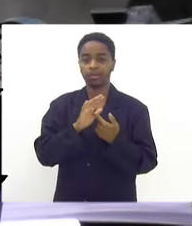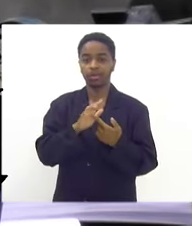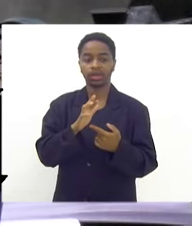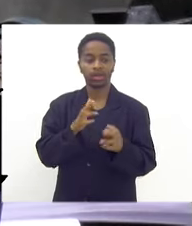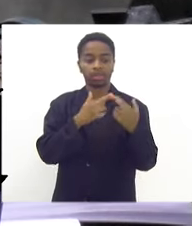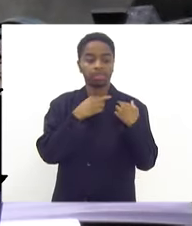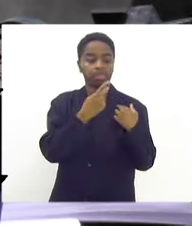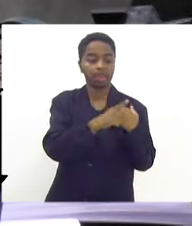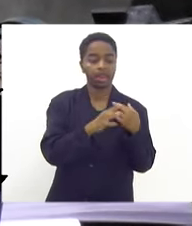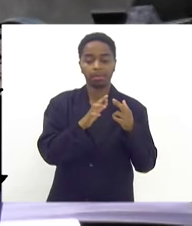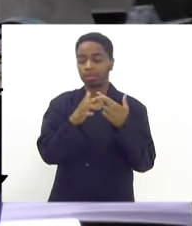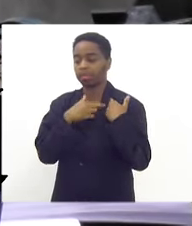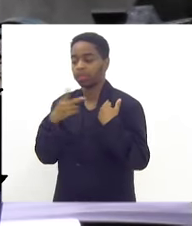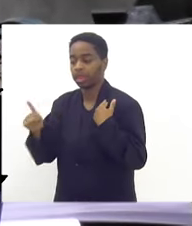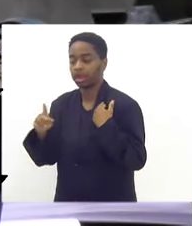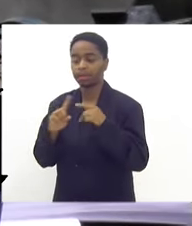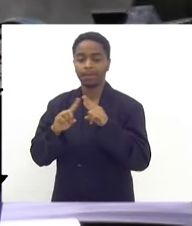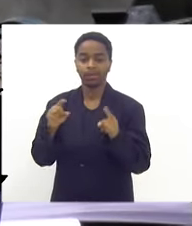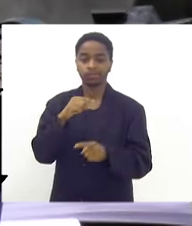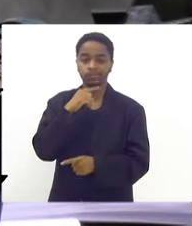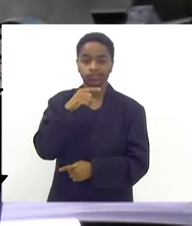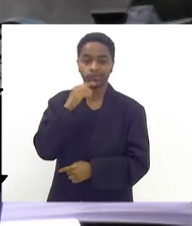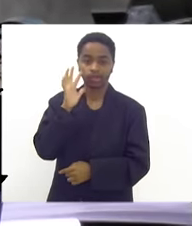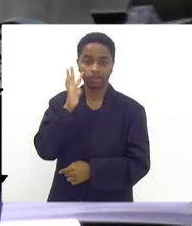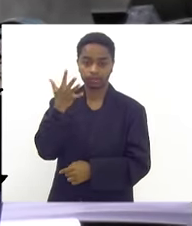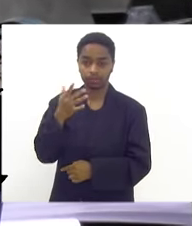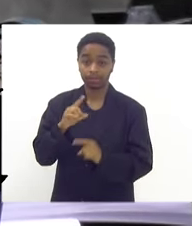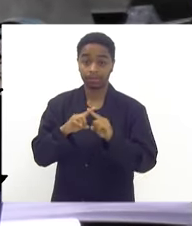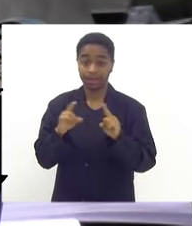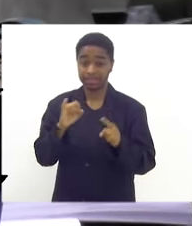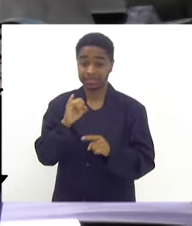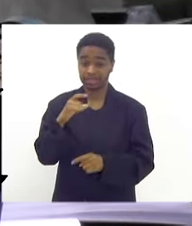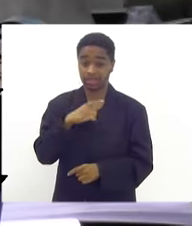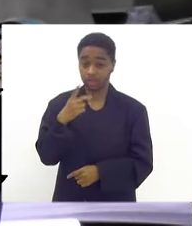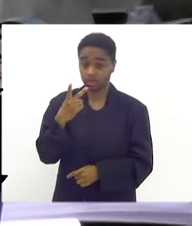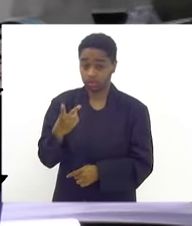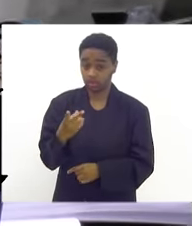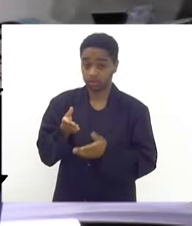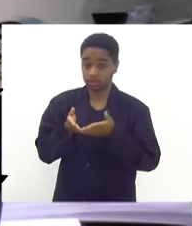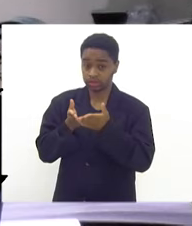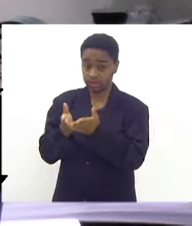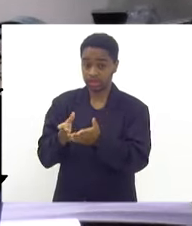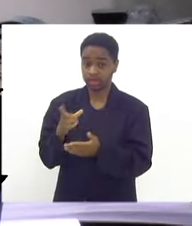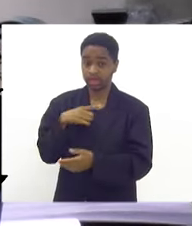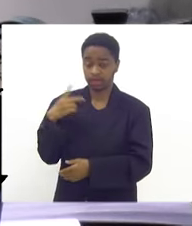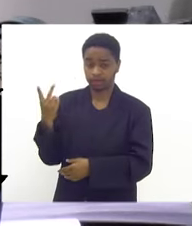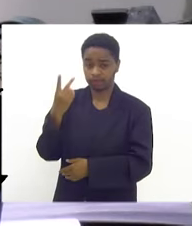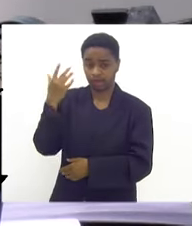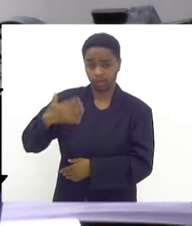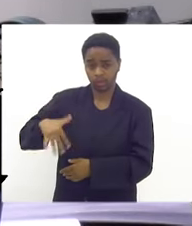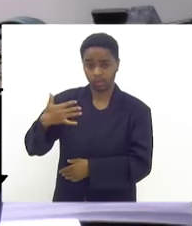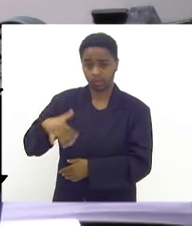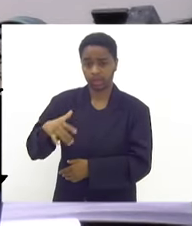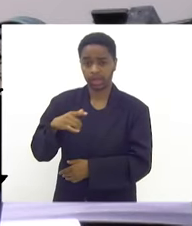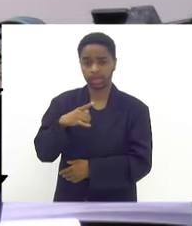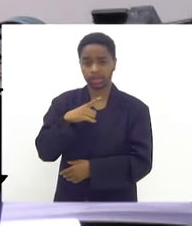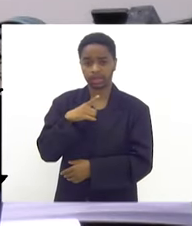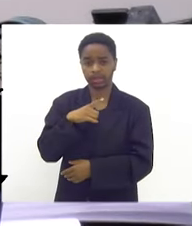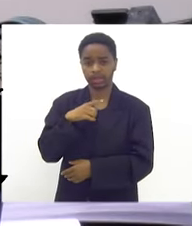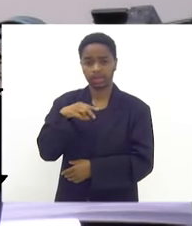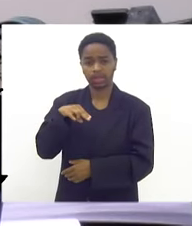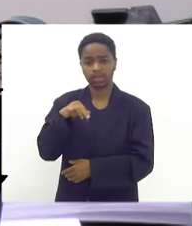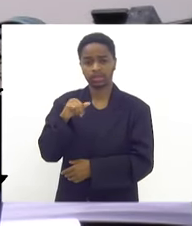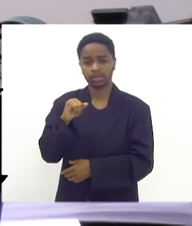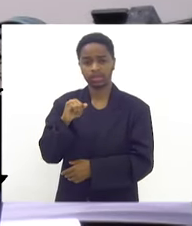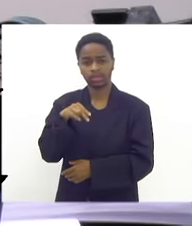resolver agora quando se tratou de duas embarcações que tinham valor agregado que era alumínio e que mais ferro ferro e